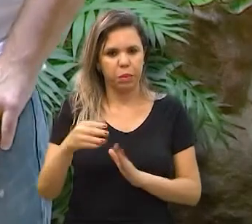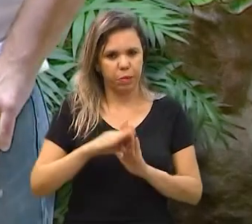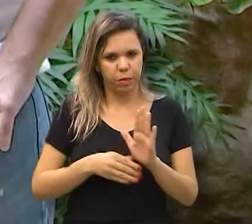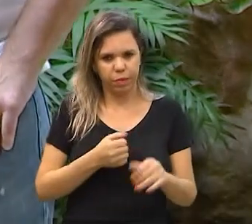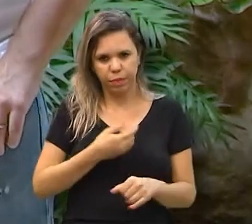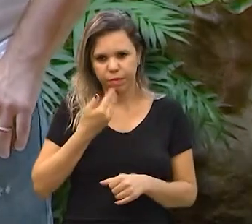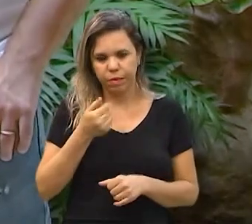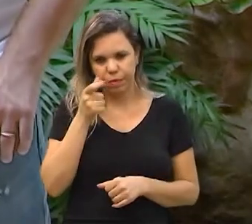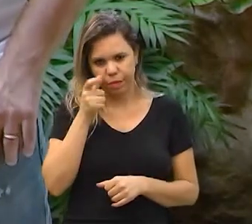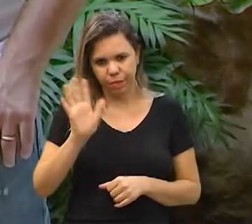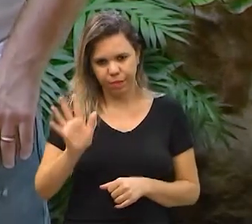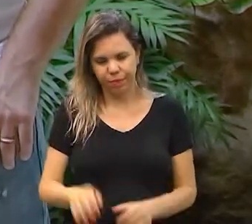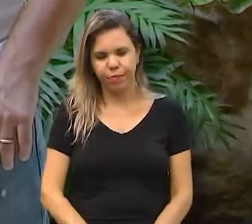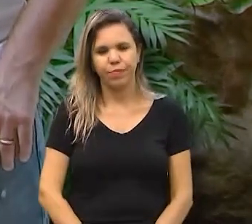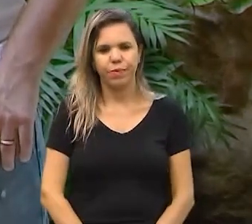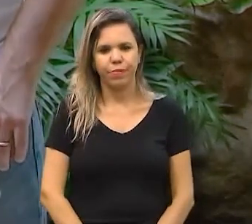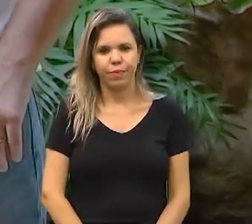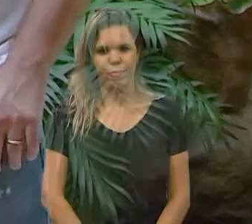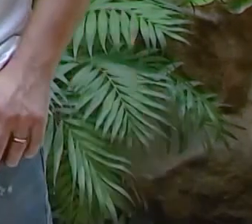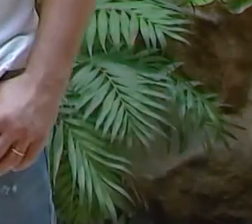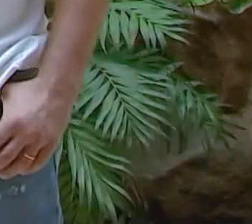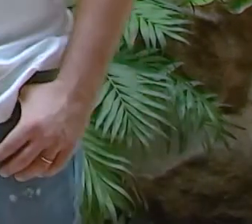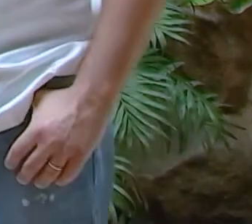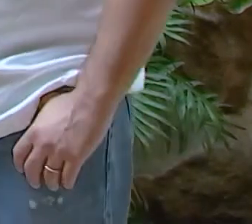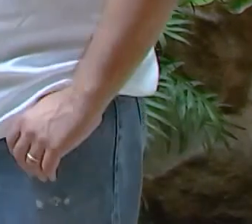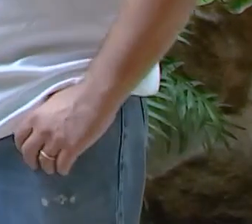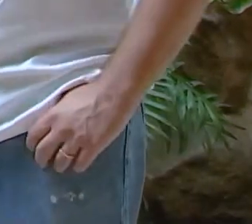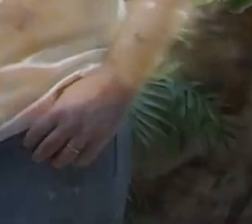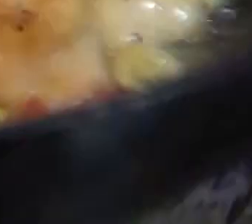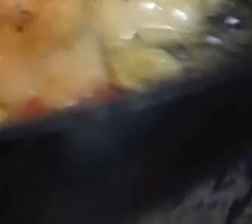o próximo Cozinha Fácil. Até mais. Tchau, tchau.